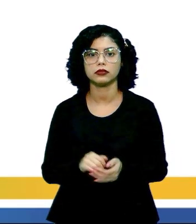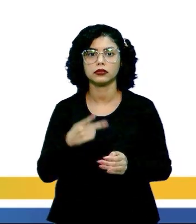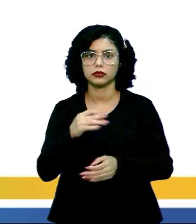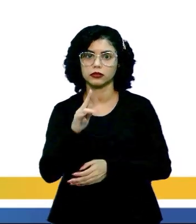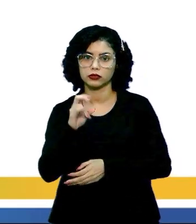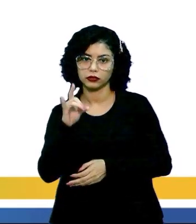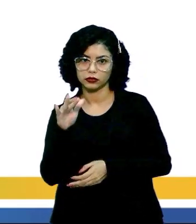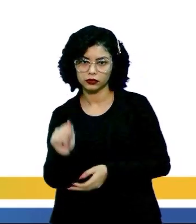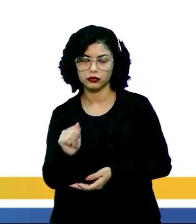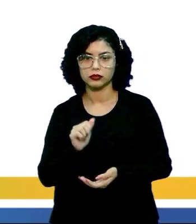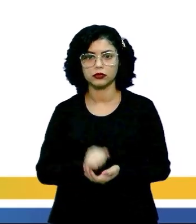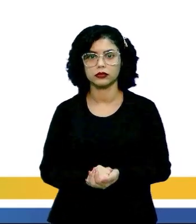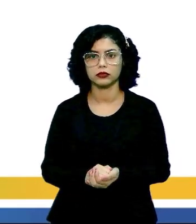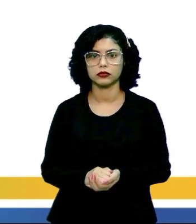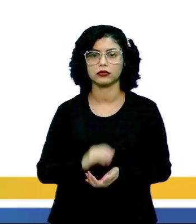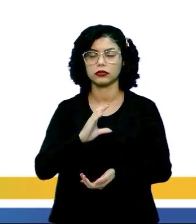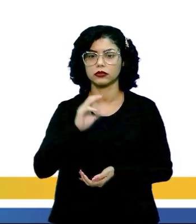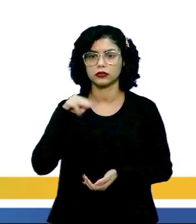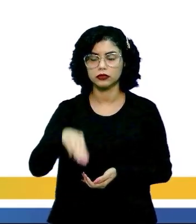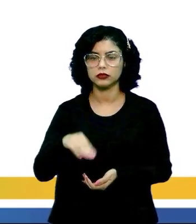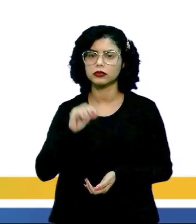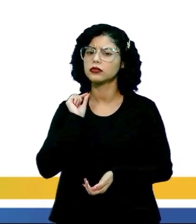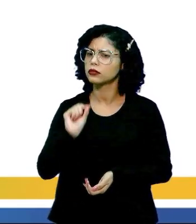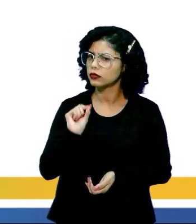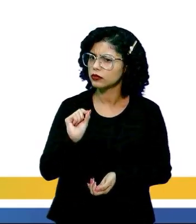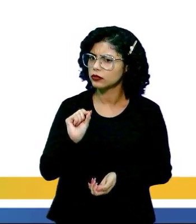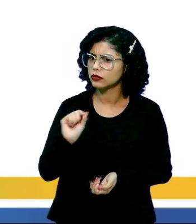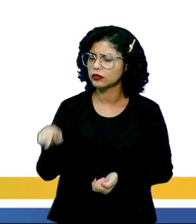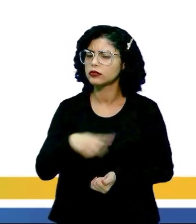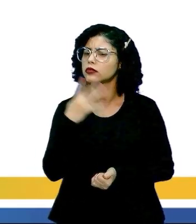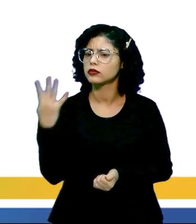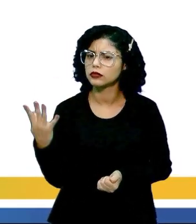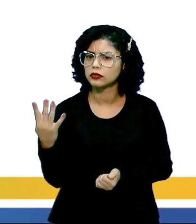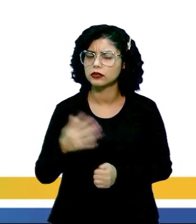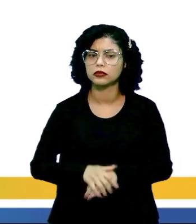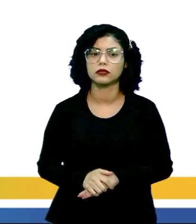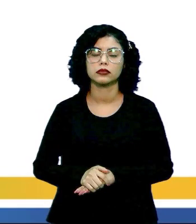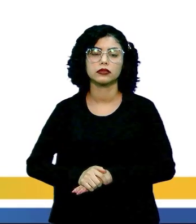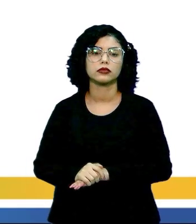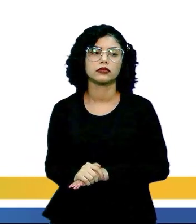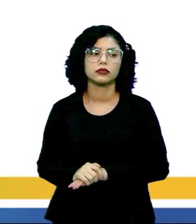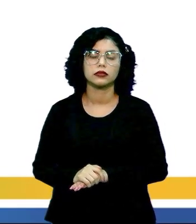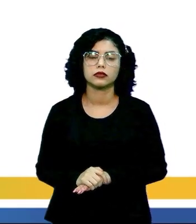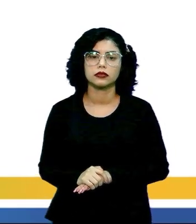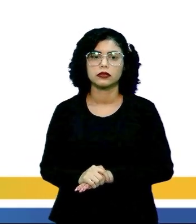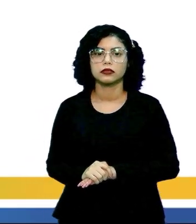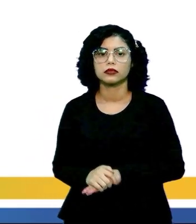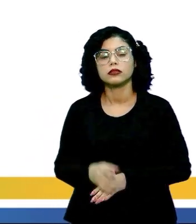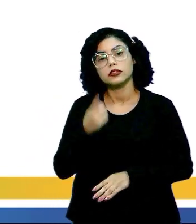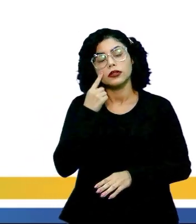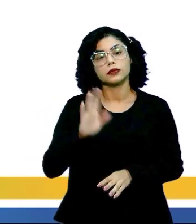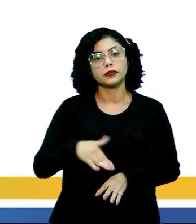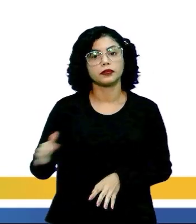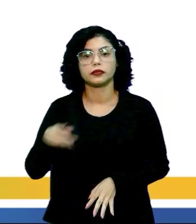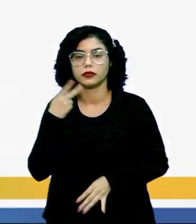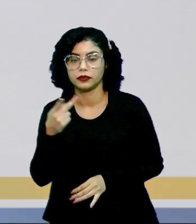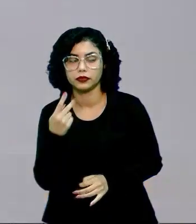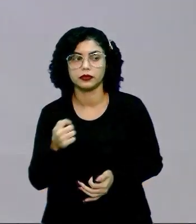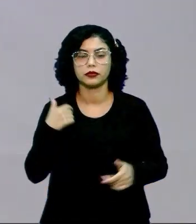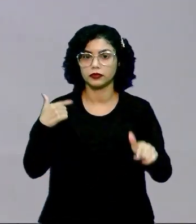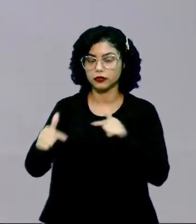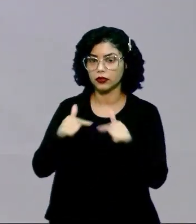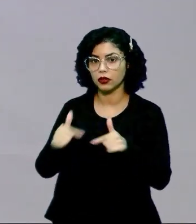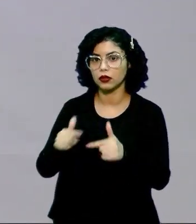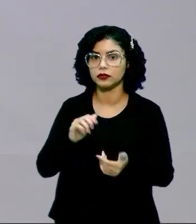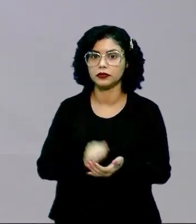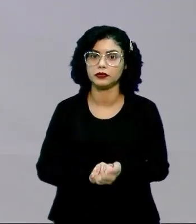devidas proporções em centímetro, será de quanto? Então, olha aí. Quando a gente fala